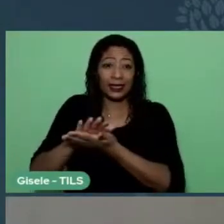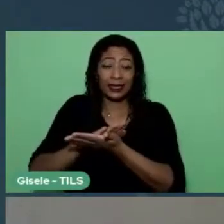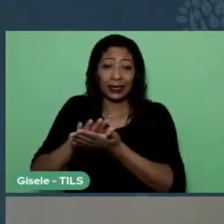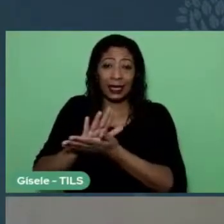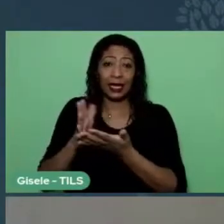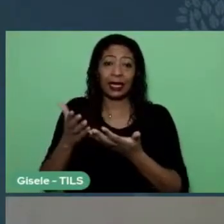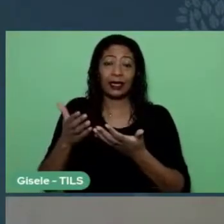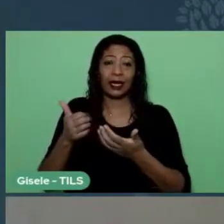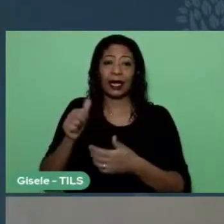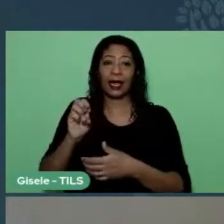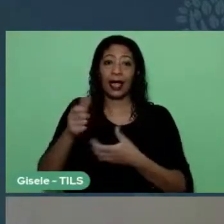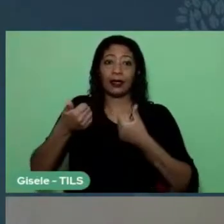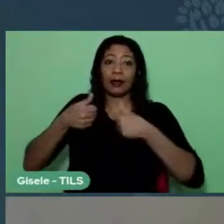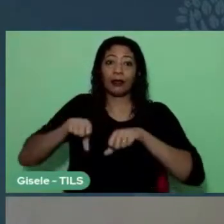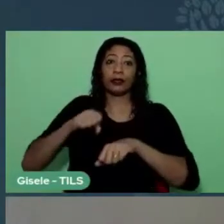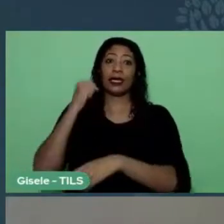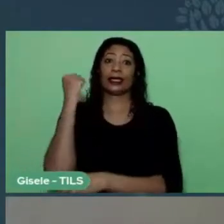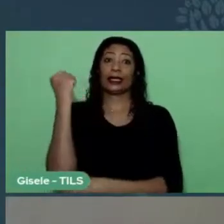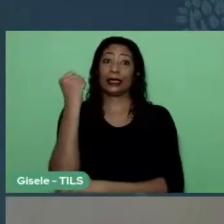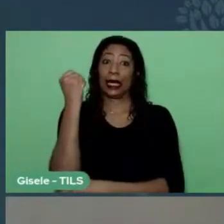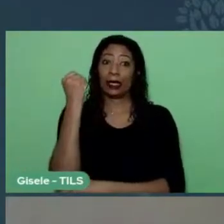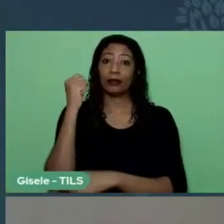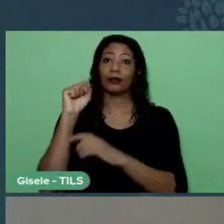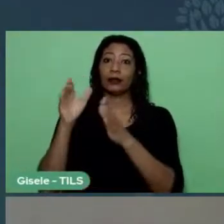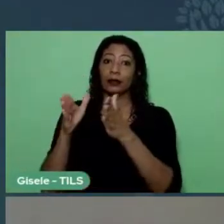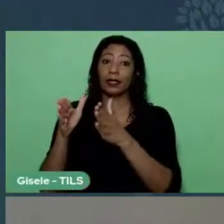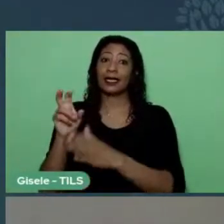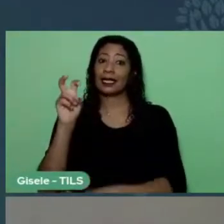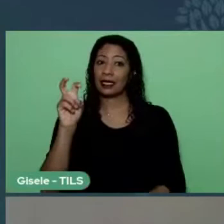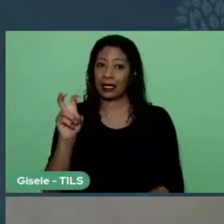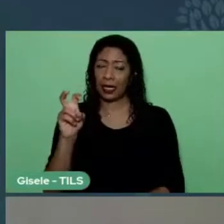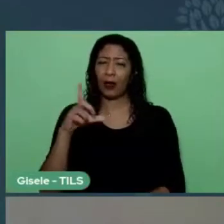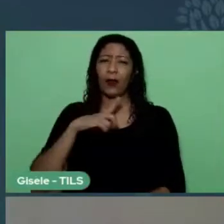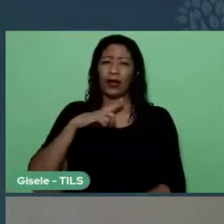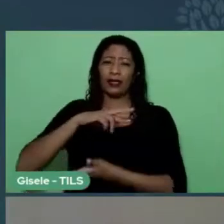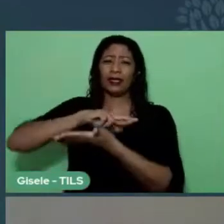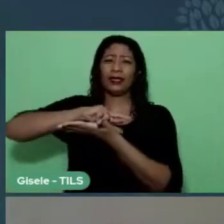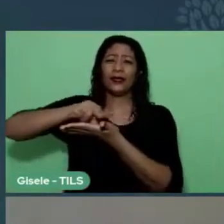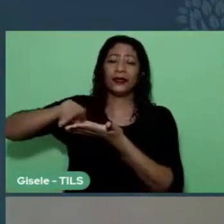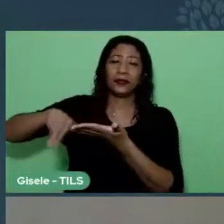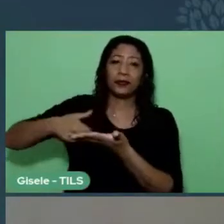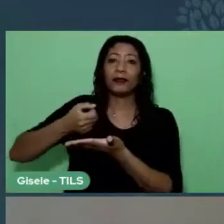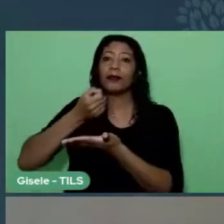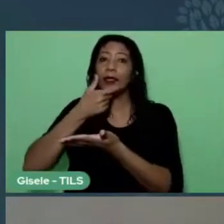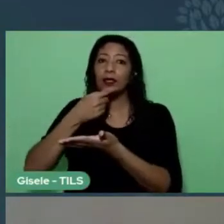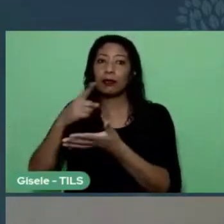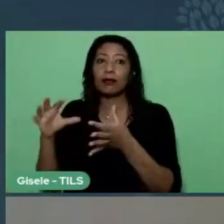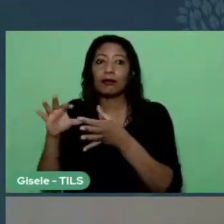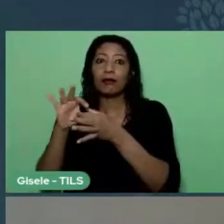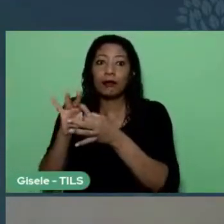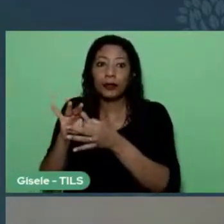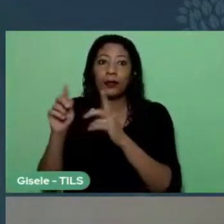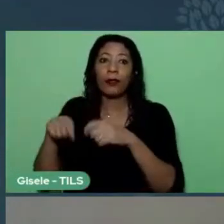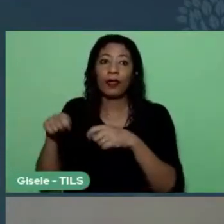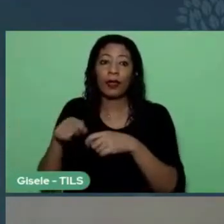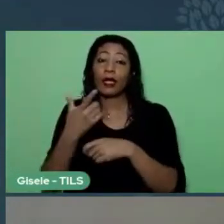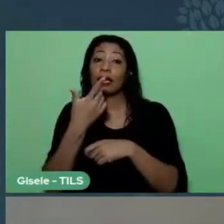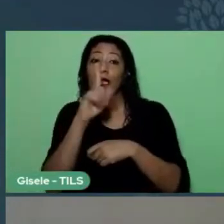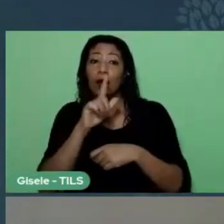que está aqui na etapa 5, aí a gente tem várias outras medicações que a gente pode associar. Existem outros broncodilatadores, como